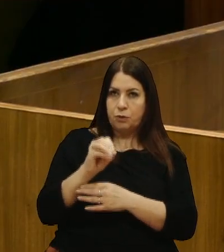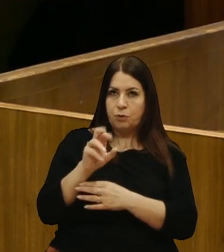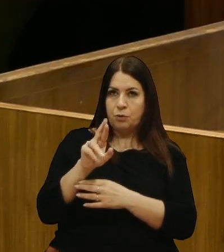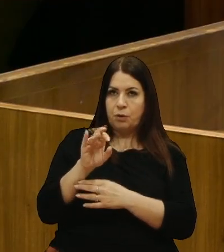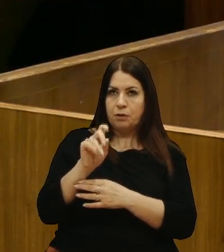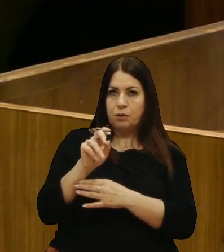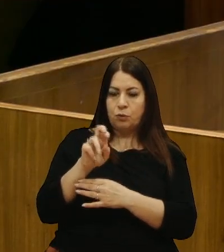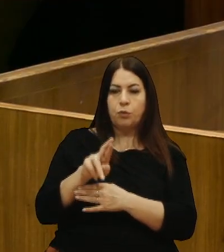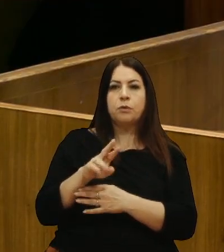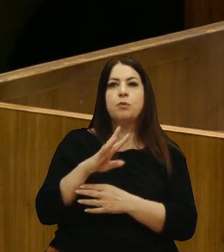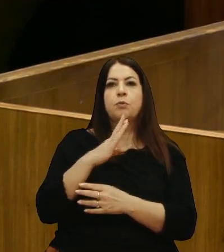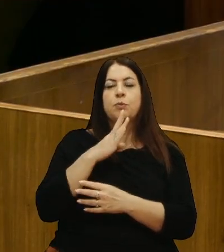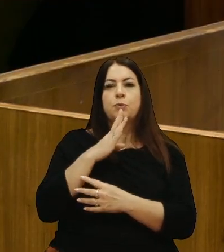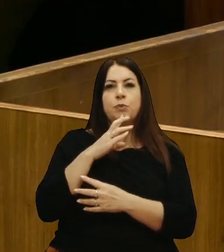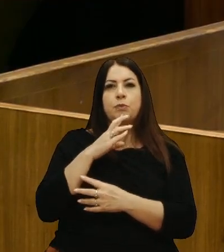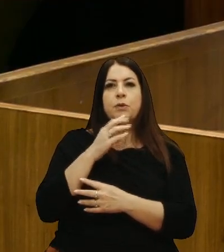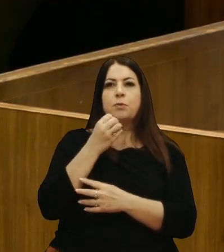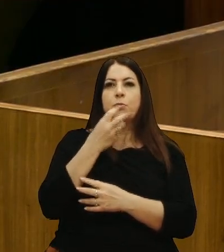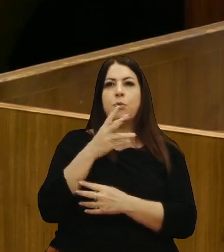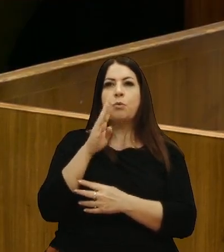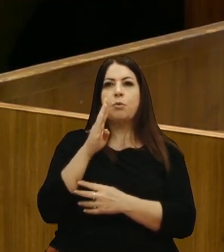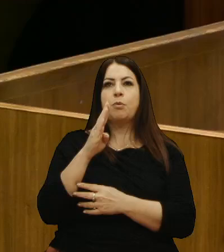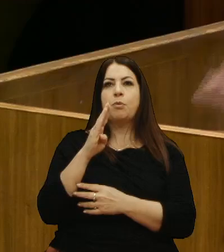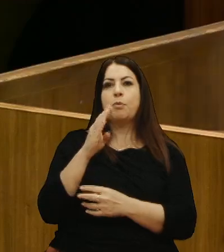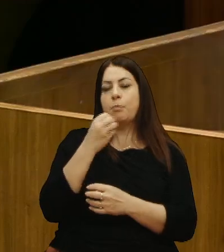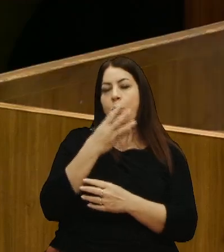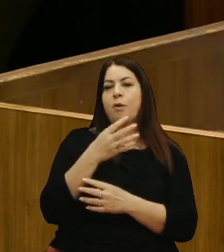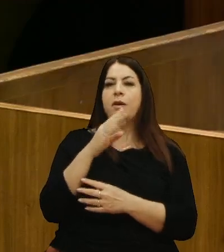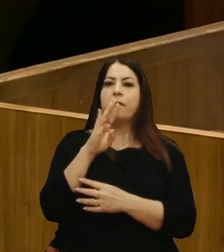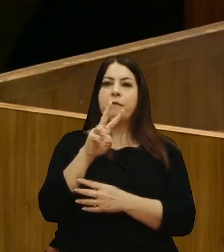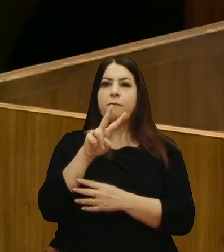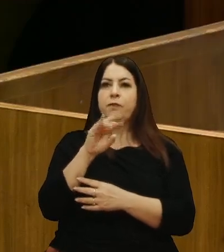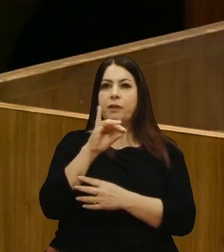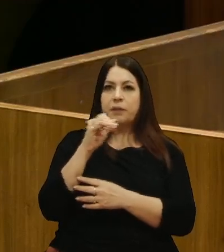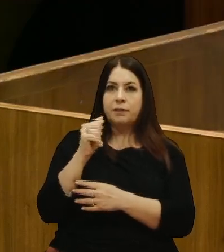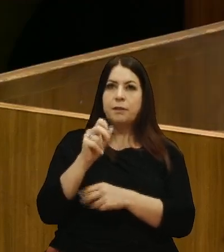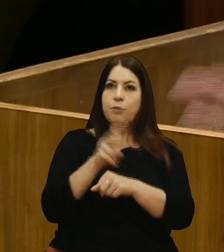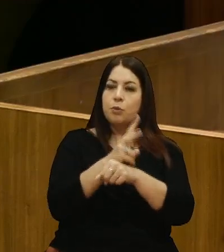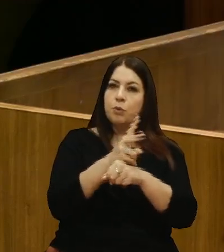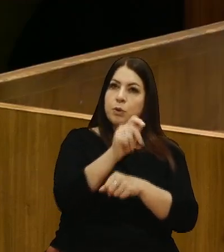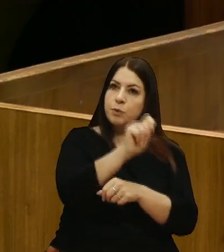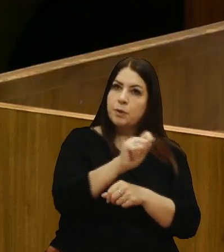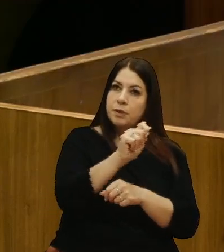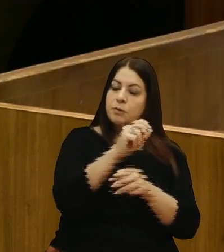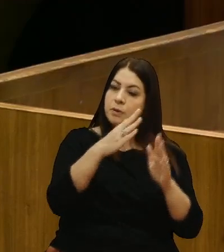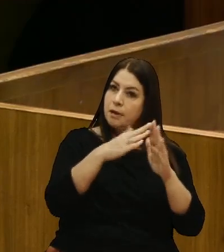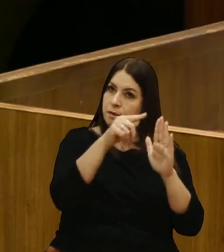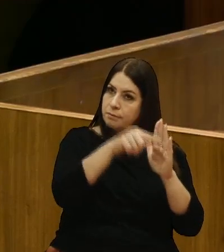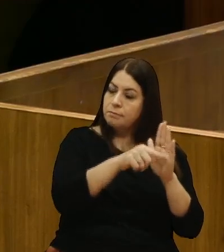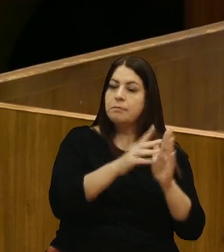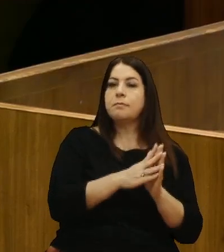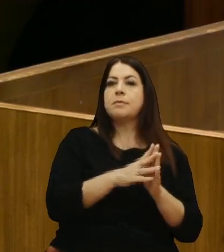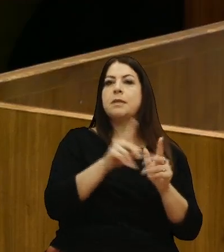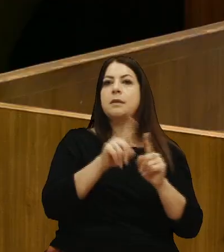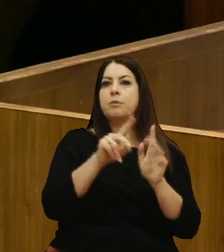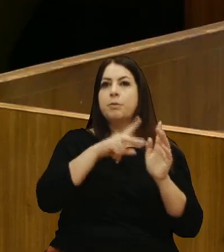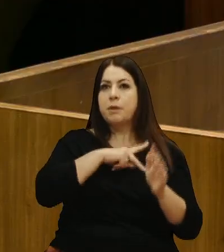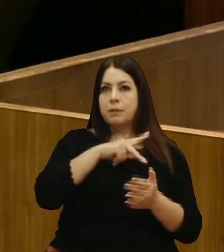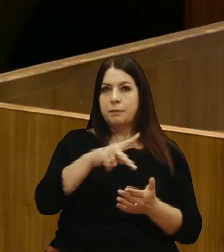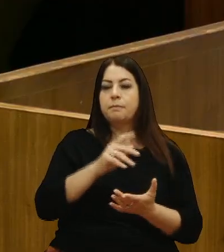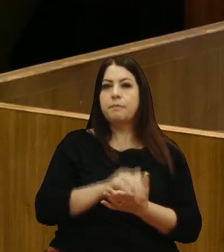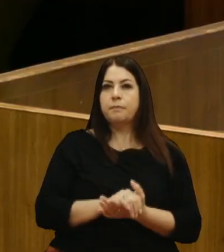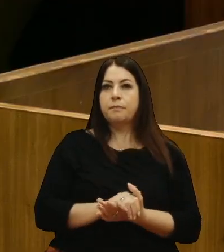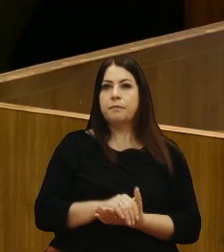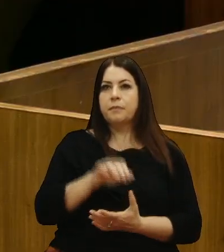na época conhecido como Boa Vista, procurou a Associação de Moradores, cujo presidente